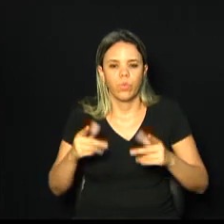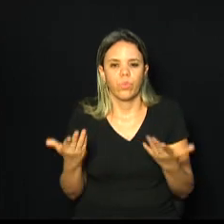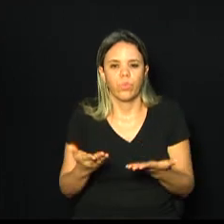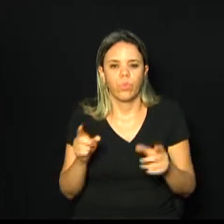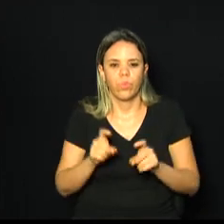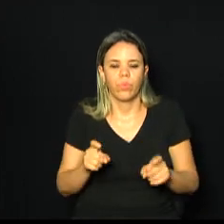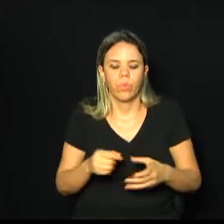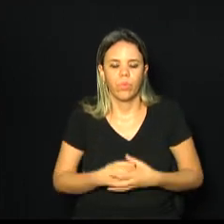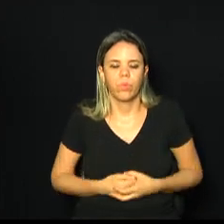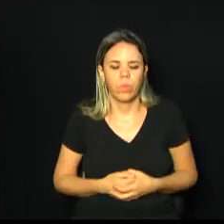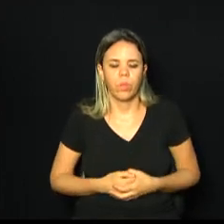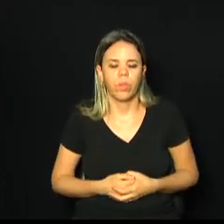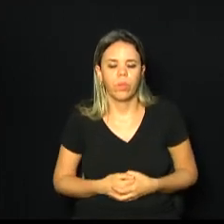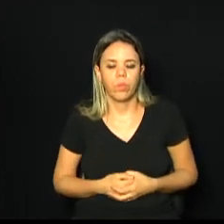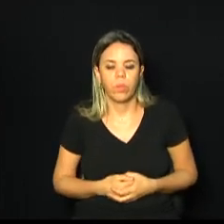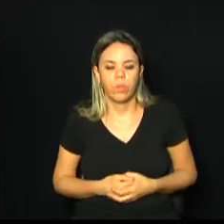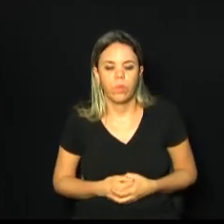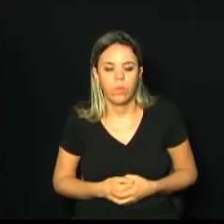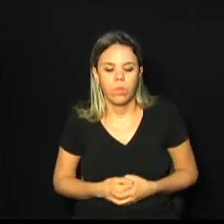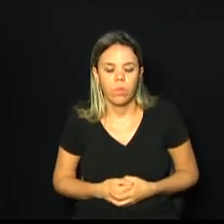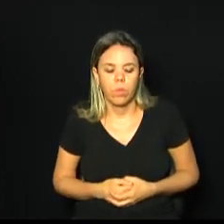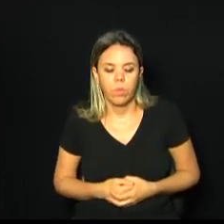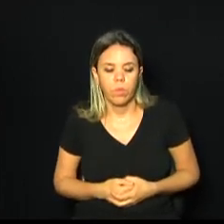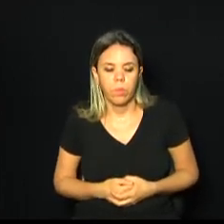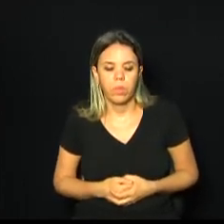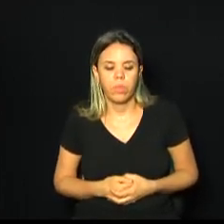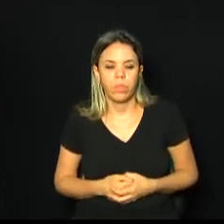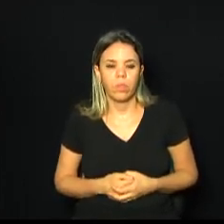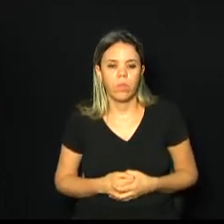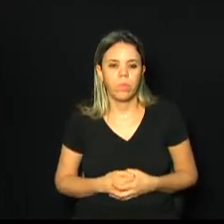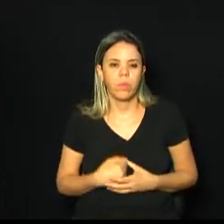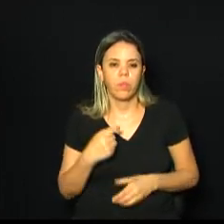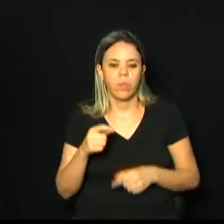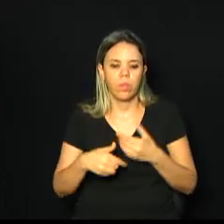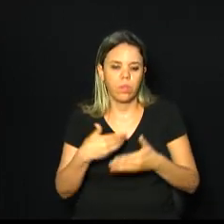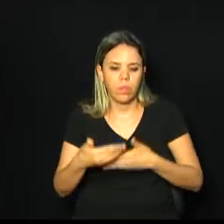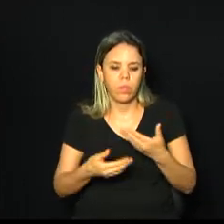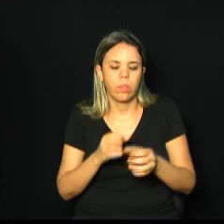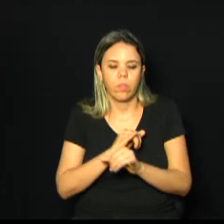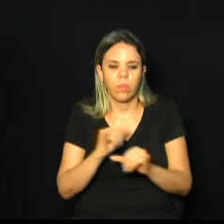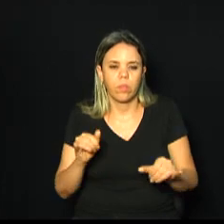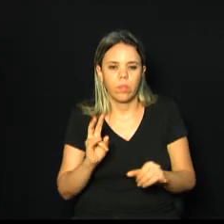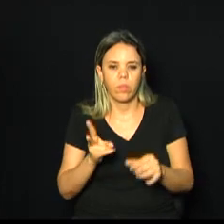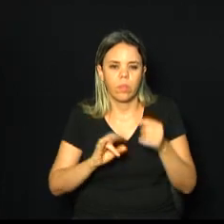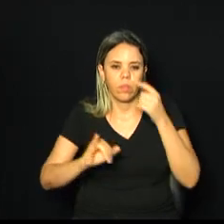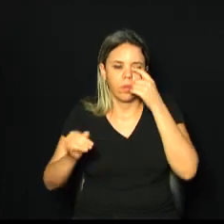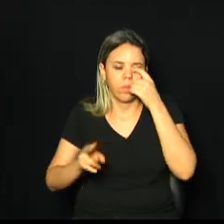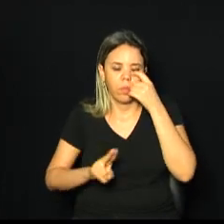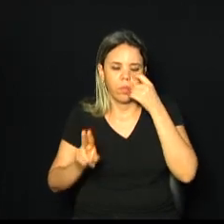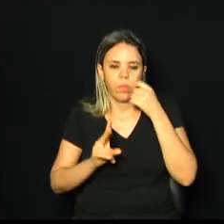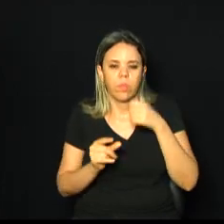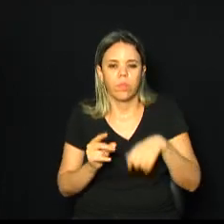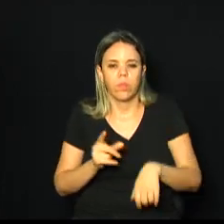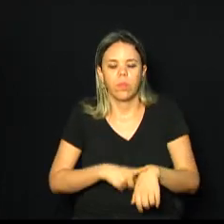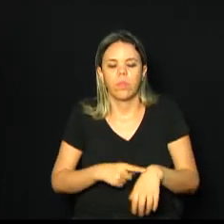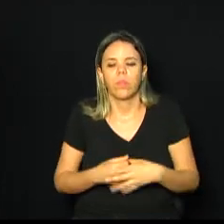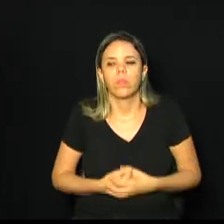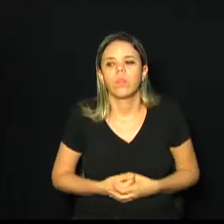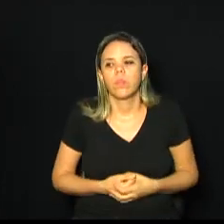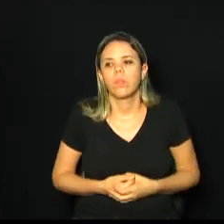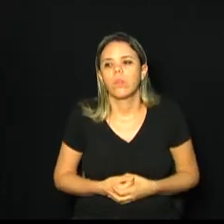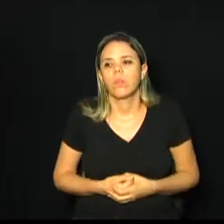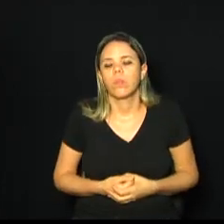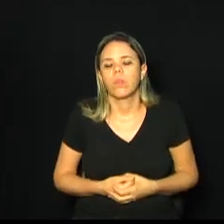informação. Né? A gente gera informação o tempo todo, consome informação o tempo todo, e